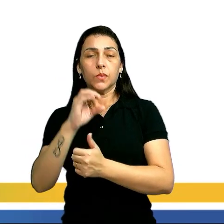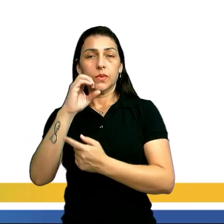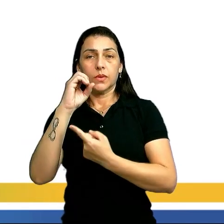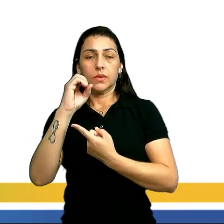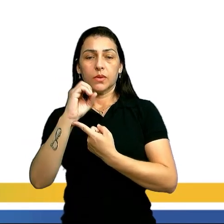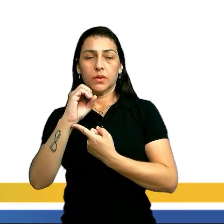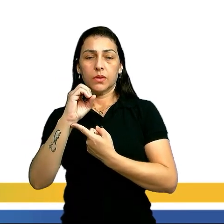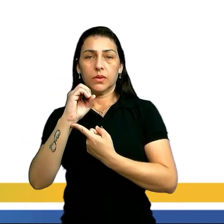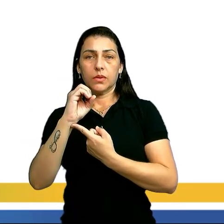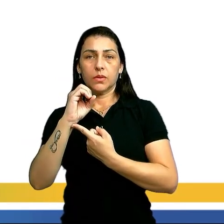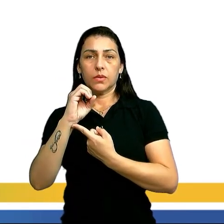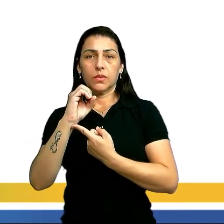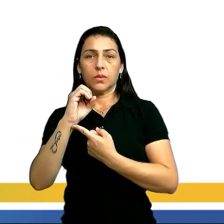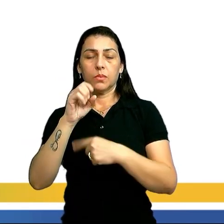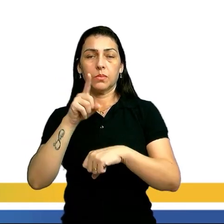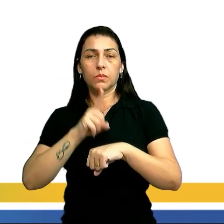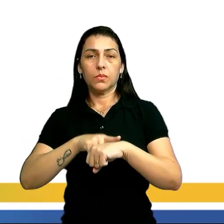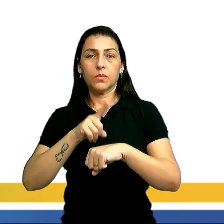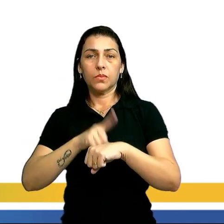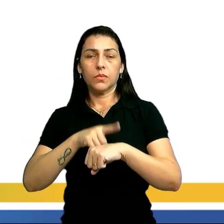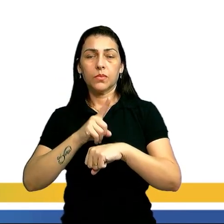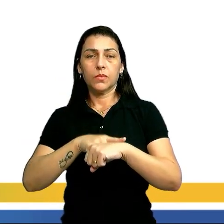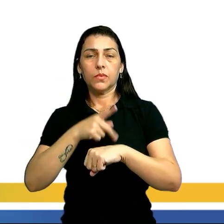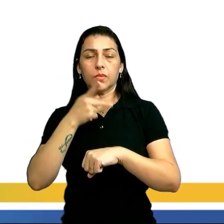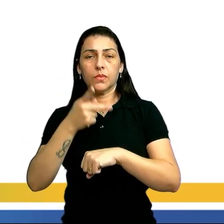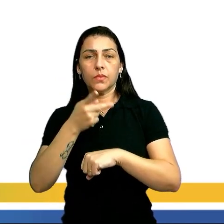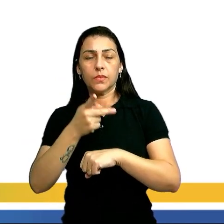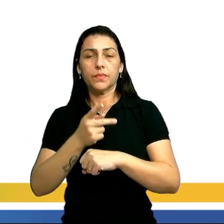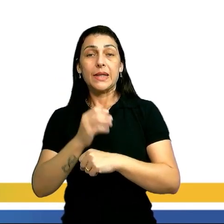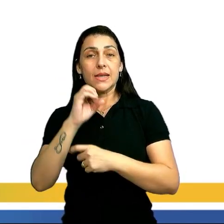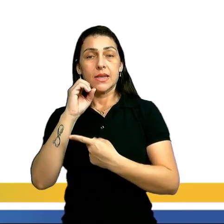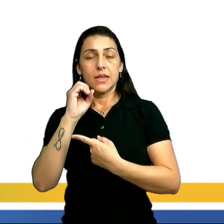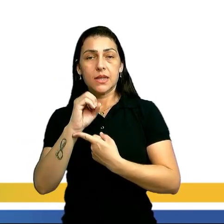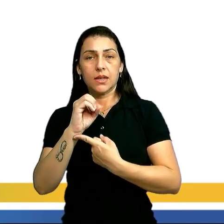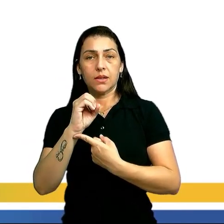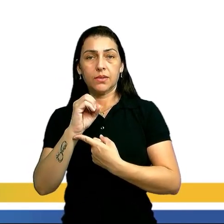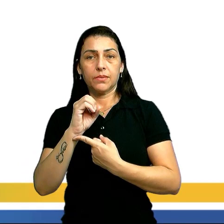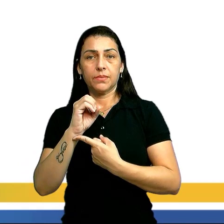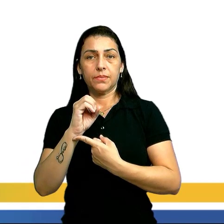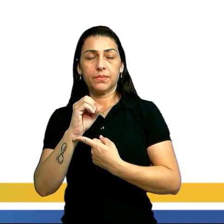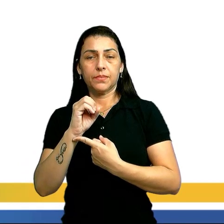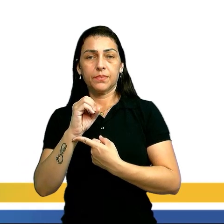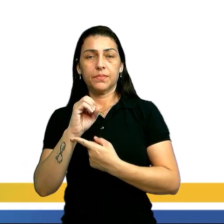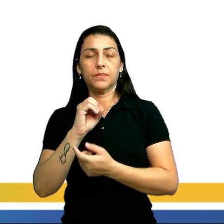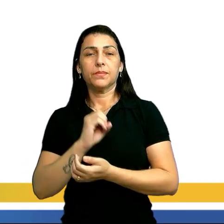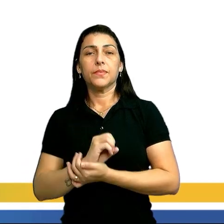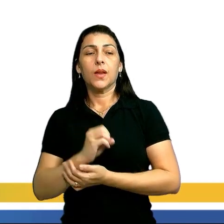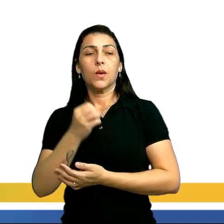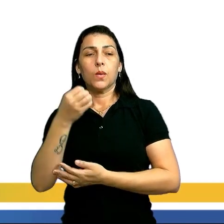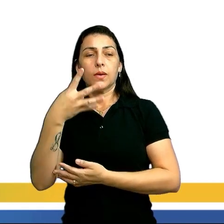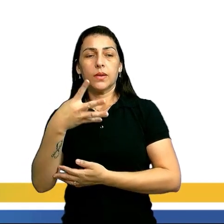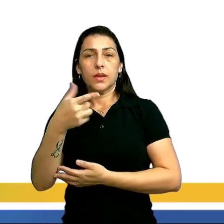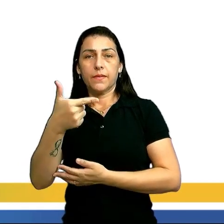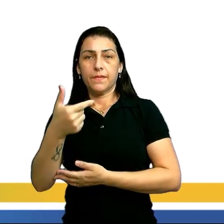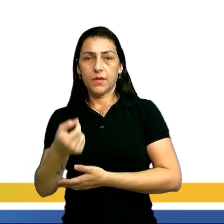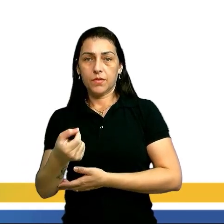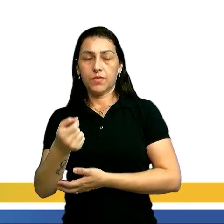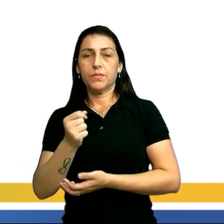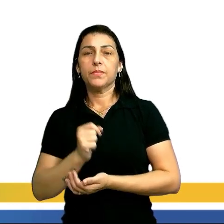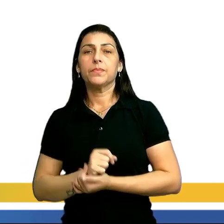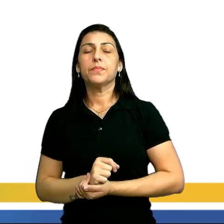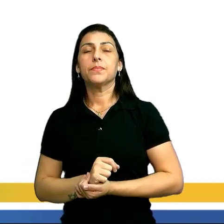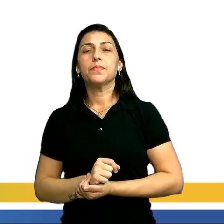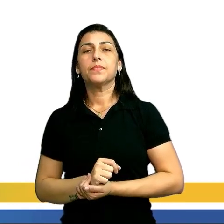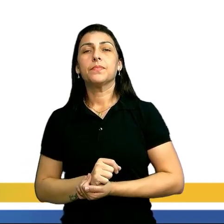0, que é o primeiro momento que diz a questão ali. 0. Temperatura, quanto? 420.